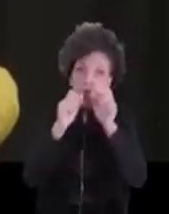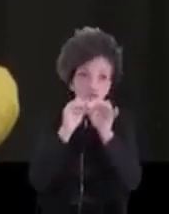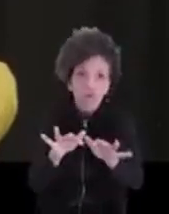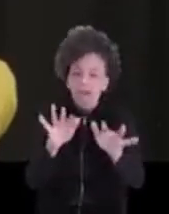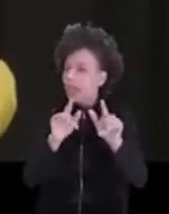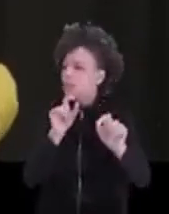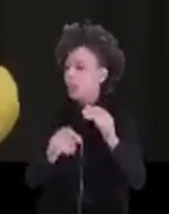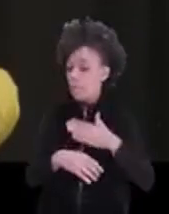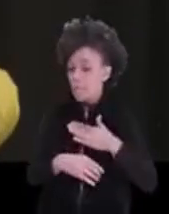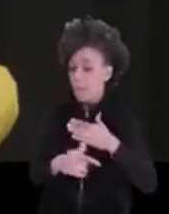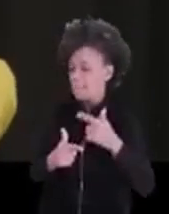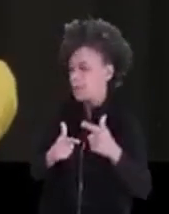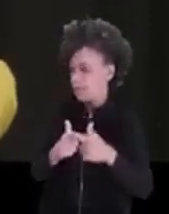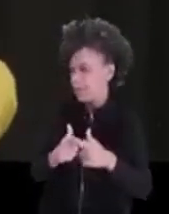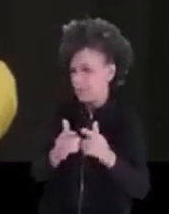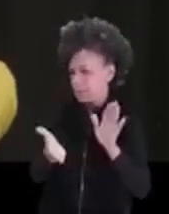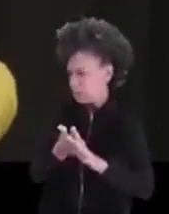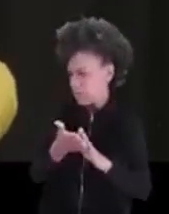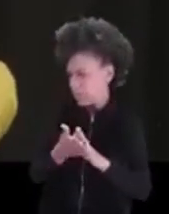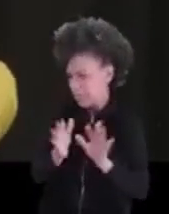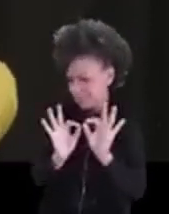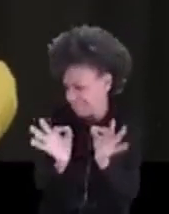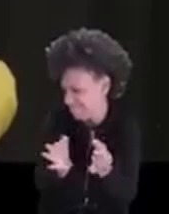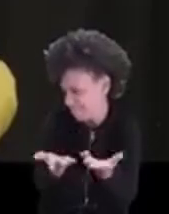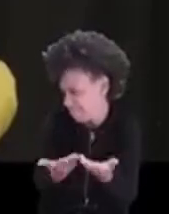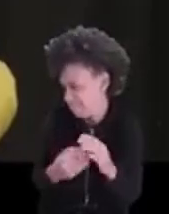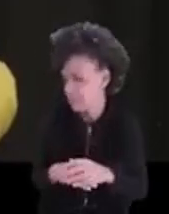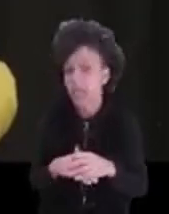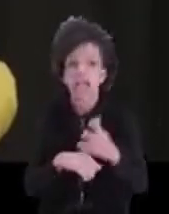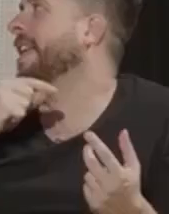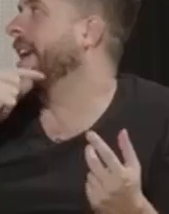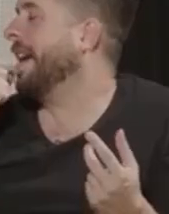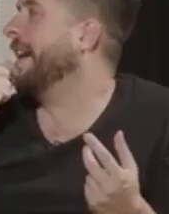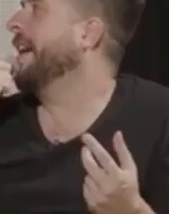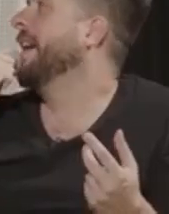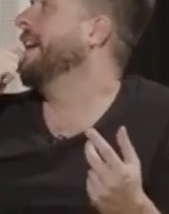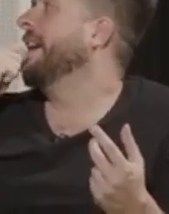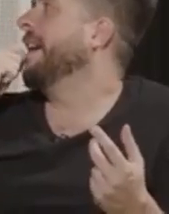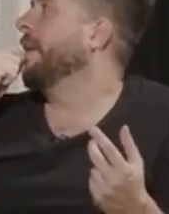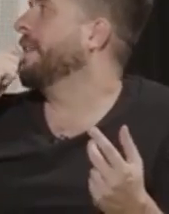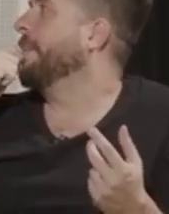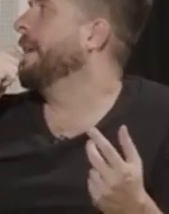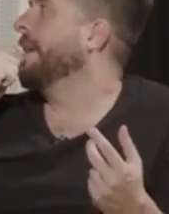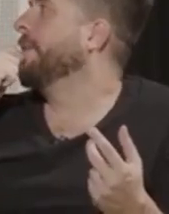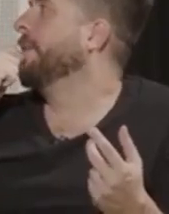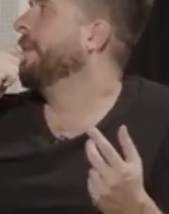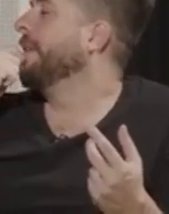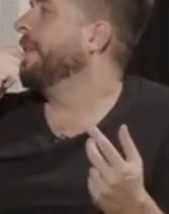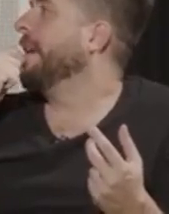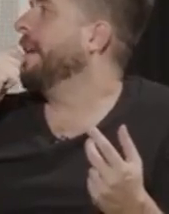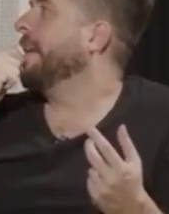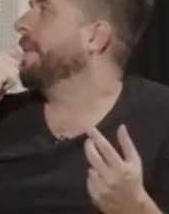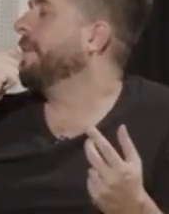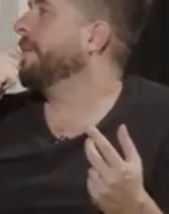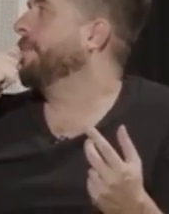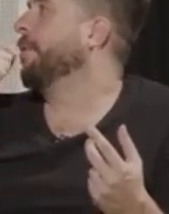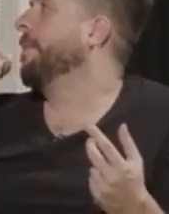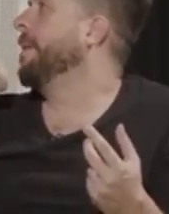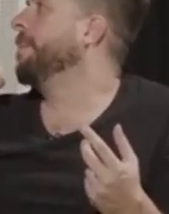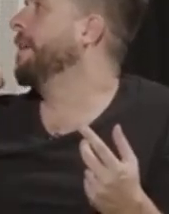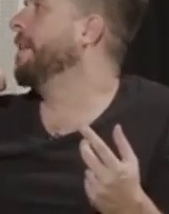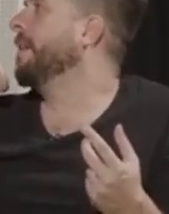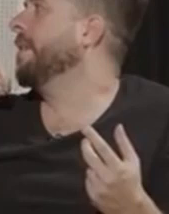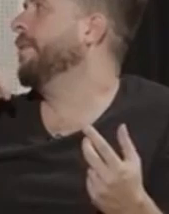para uma coisa de tipo de meu problema é absolutamente nada eu assim esse vídeo aí começa que a terra burra é o tamanho né